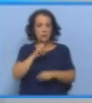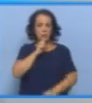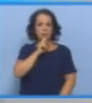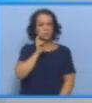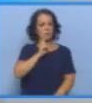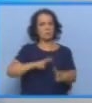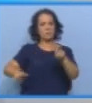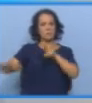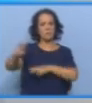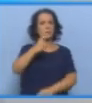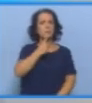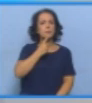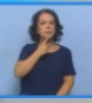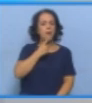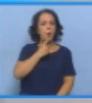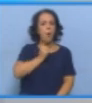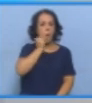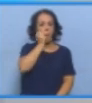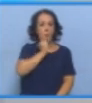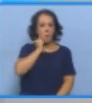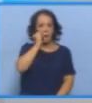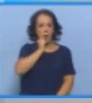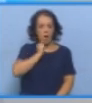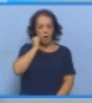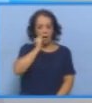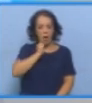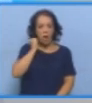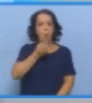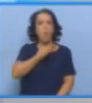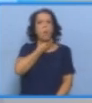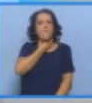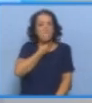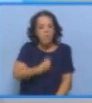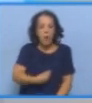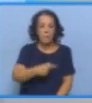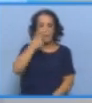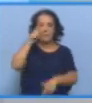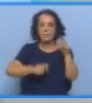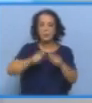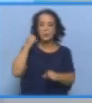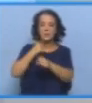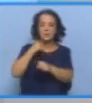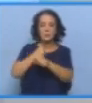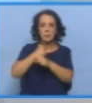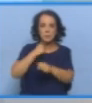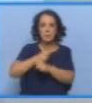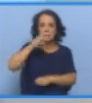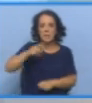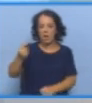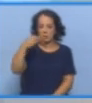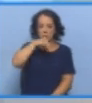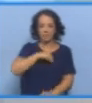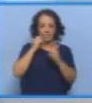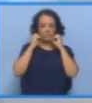perceber o drama e o flagelo da fome, pronto, com milhares e milhares de trabalhadores que não recebiam um salário, com